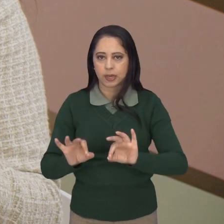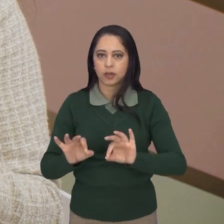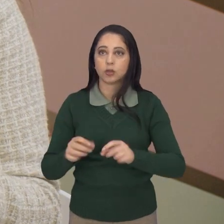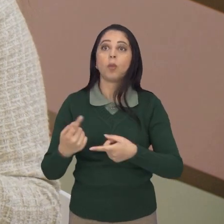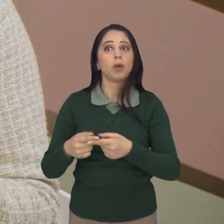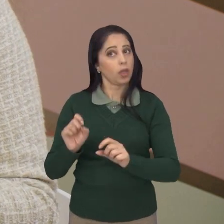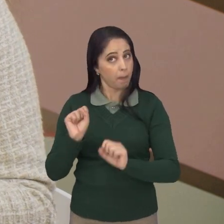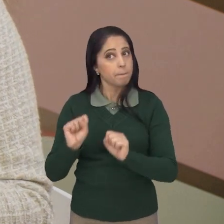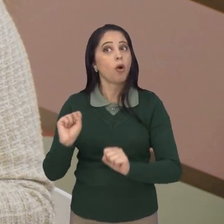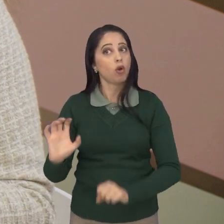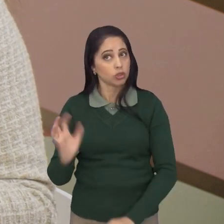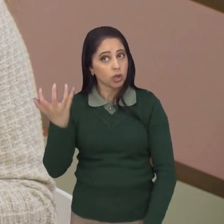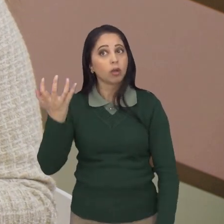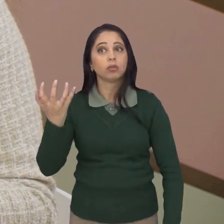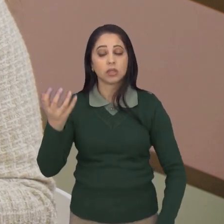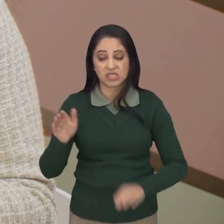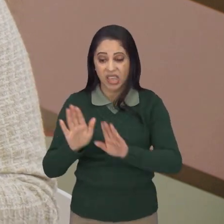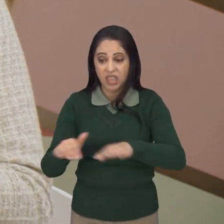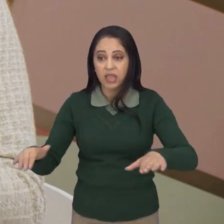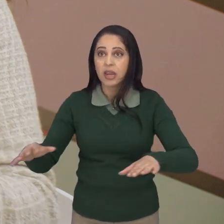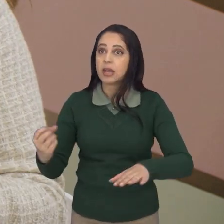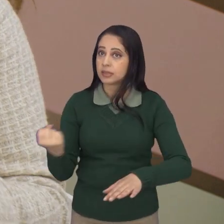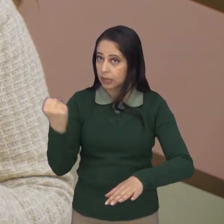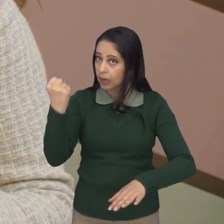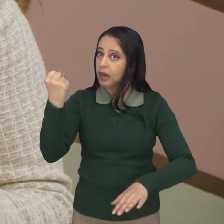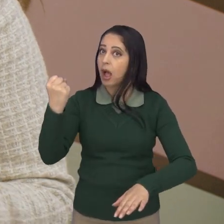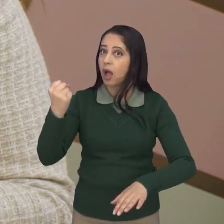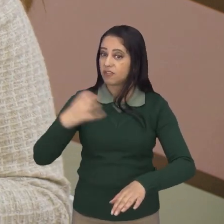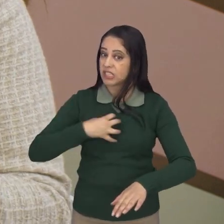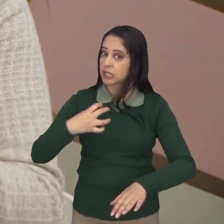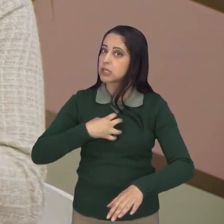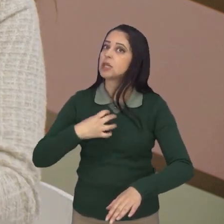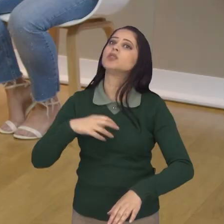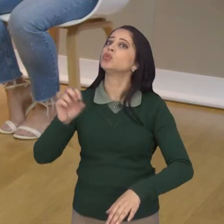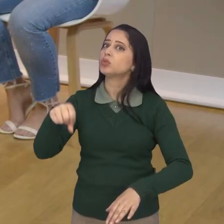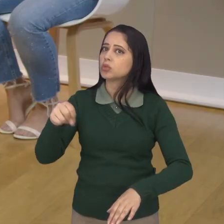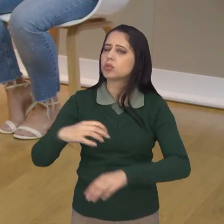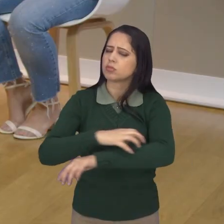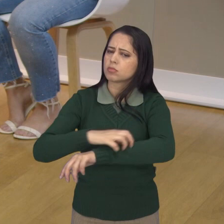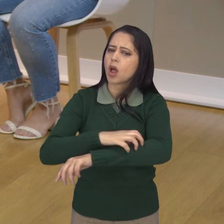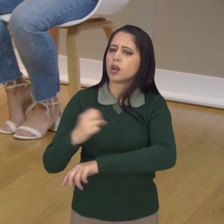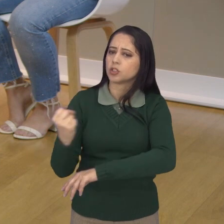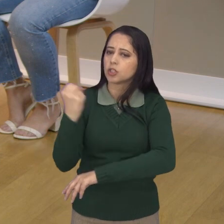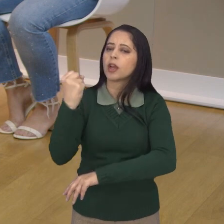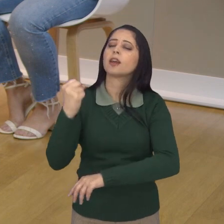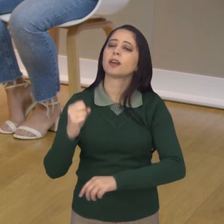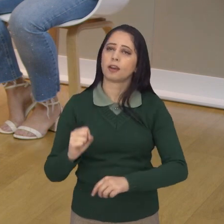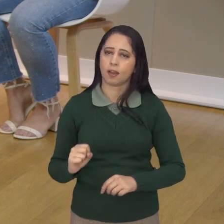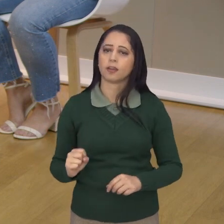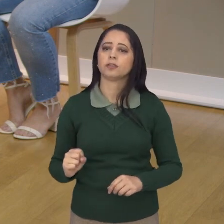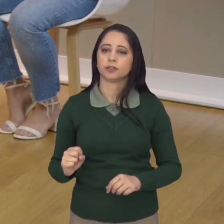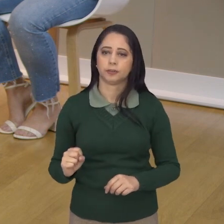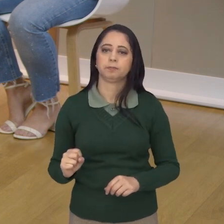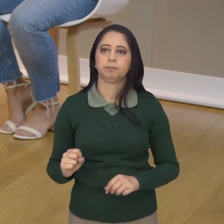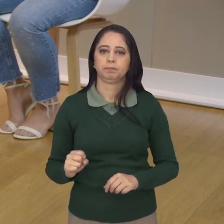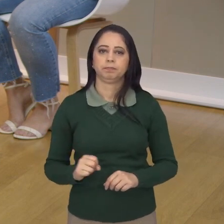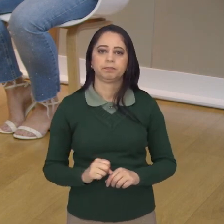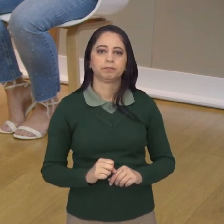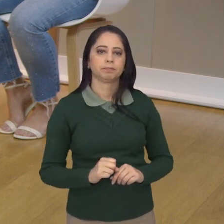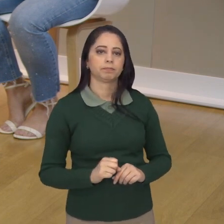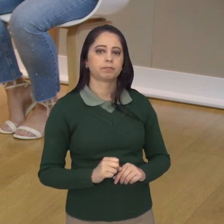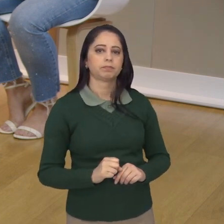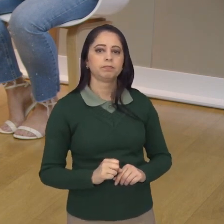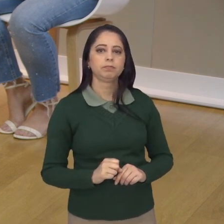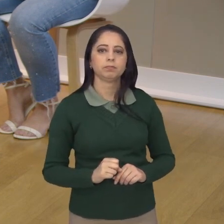gente pode sim, viu que pode ter crianças que têm reações graves, elas podem reagir tendo uma gravidade com aquele alimento sem